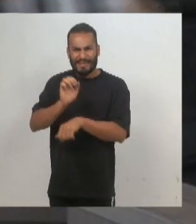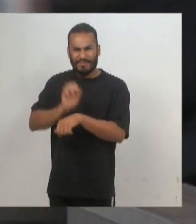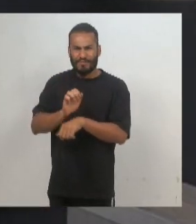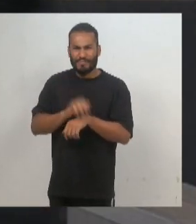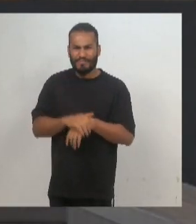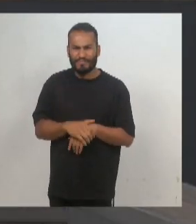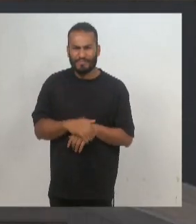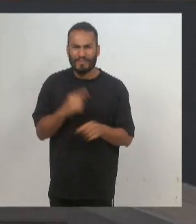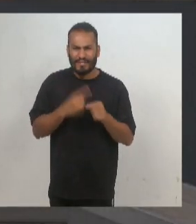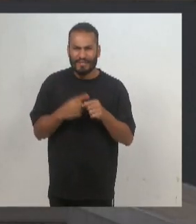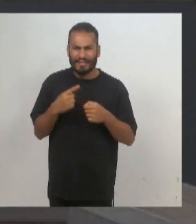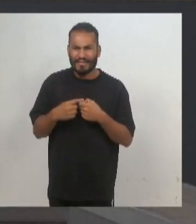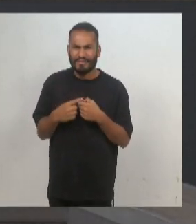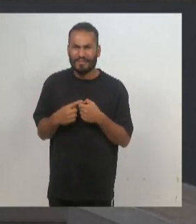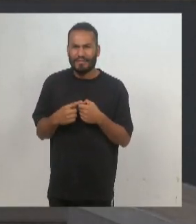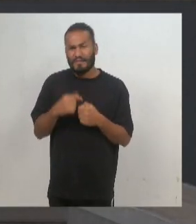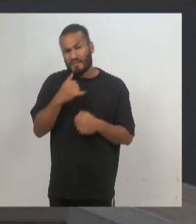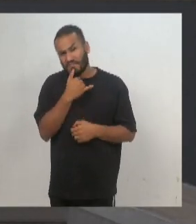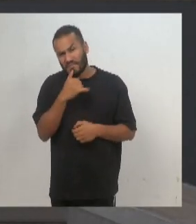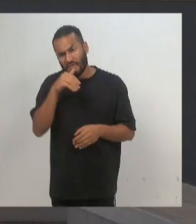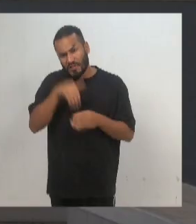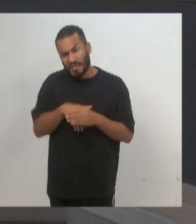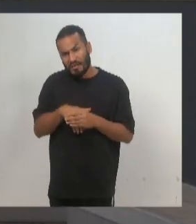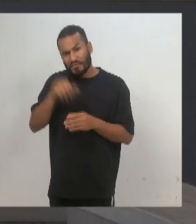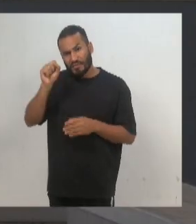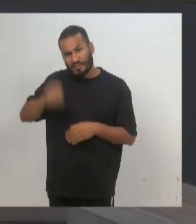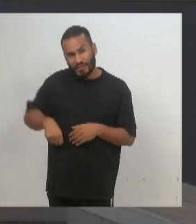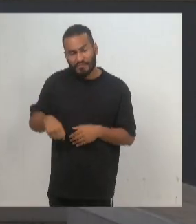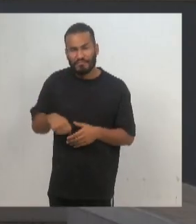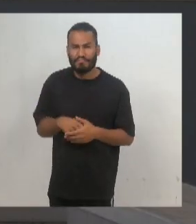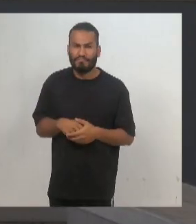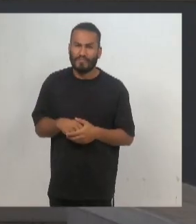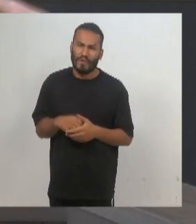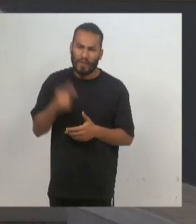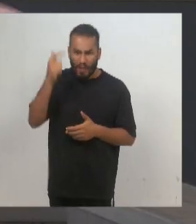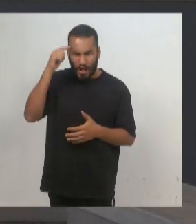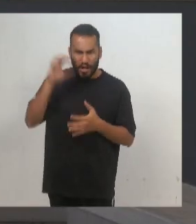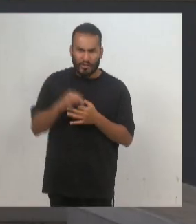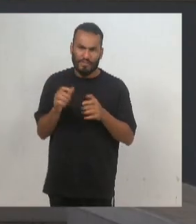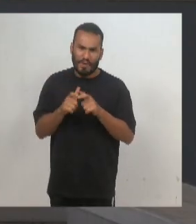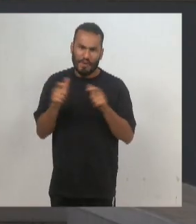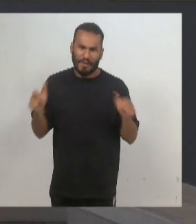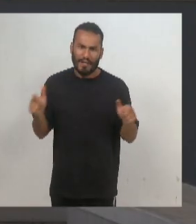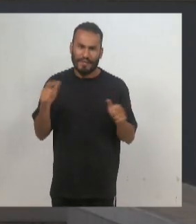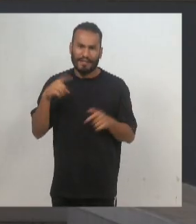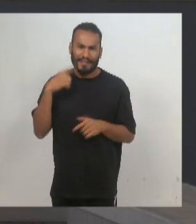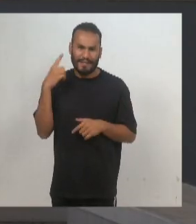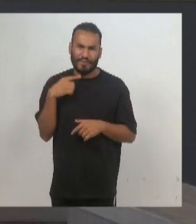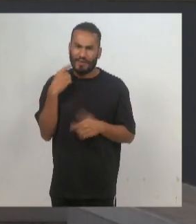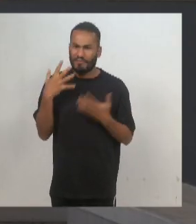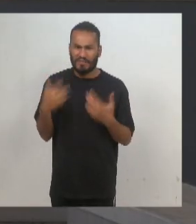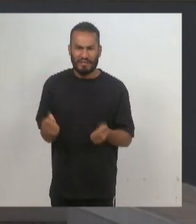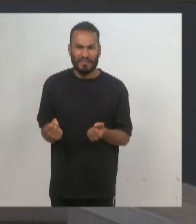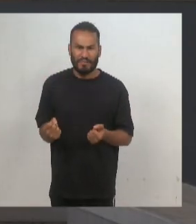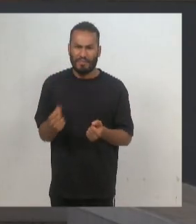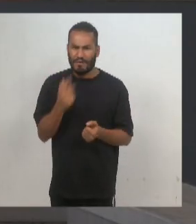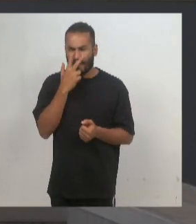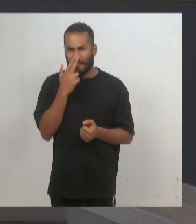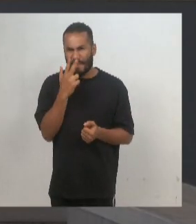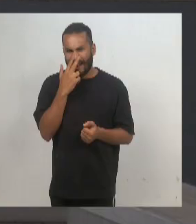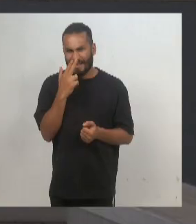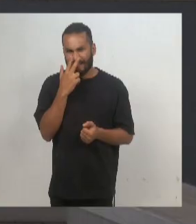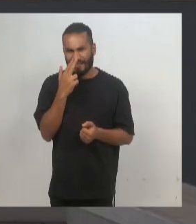nosso município, da nossa região, infelizmente, que votaram favoráveis. Lógico que a grande maioria dos deputados não acatou e me parece que